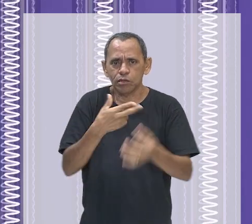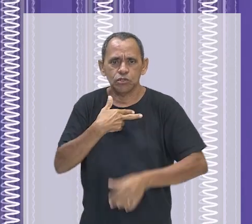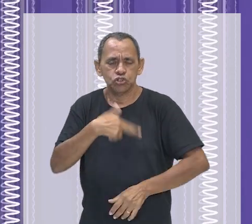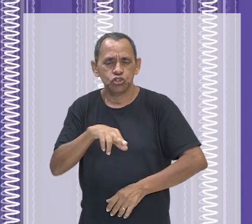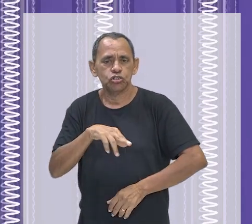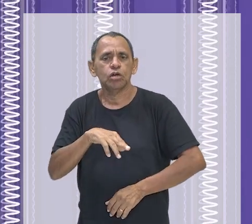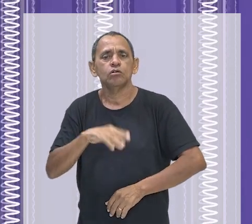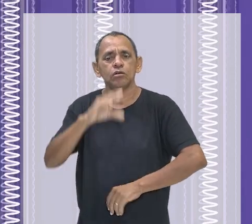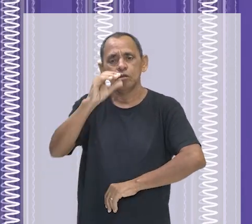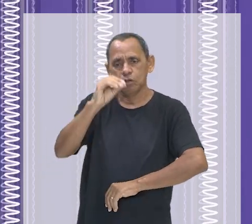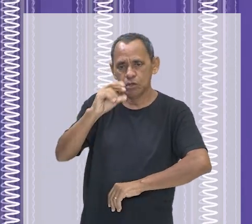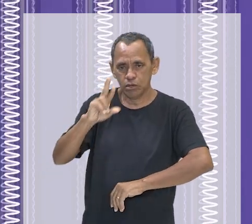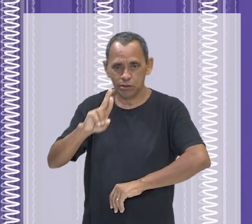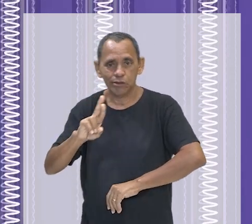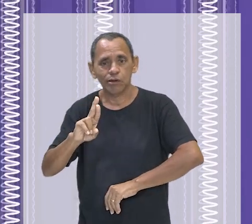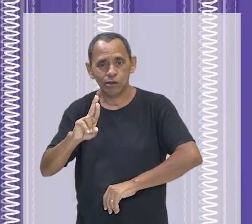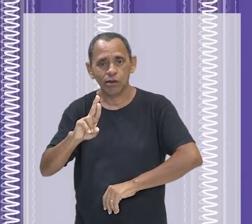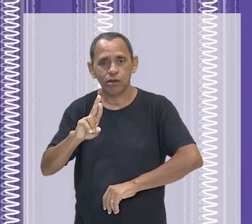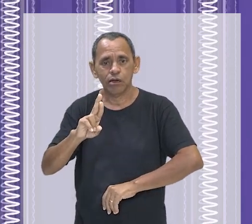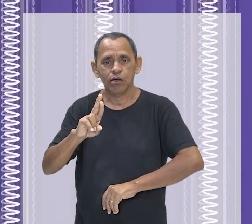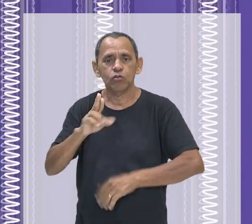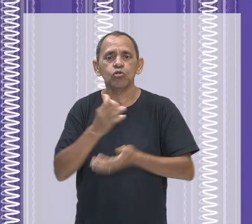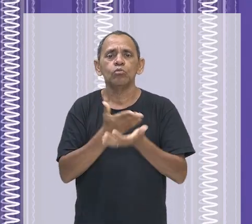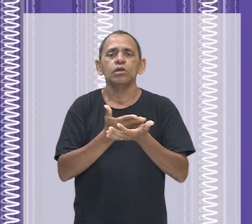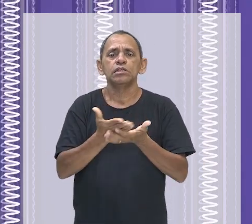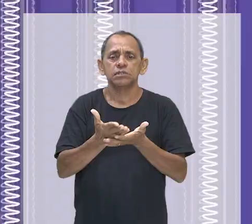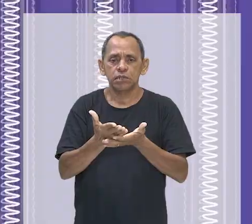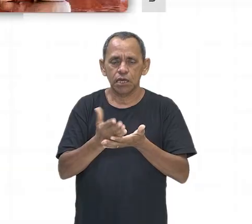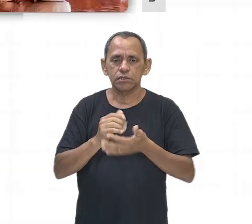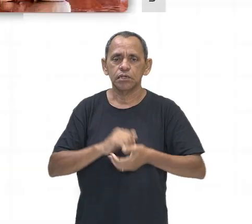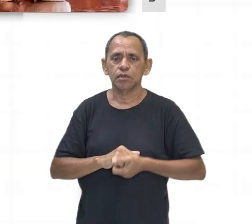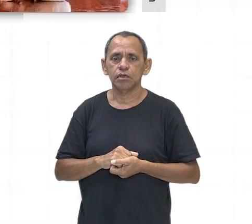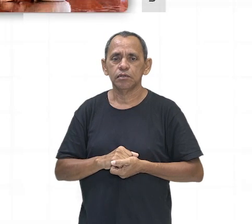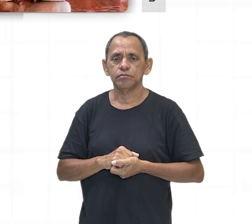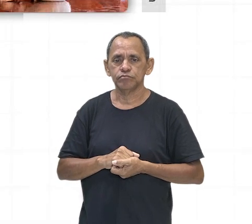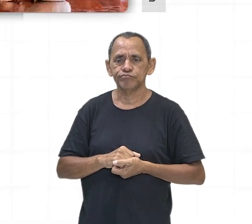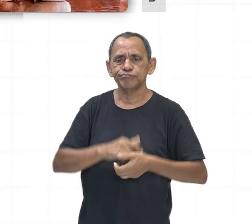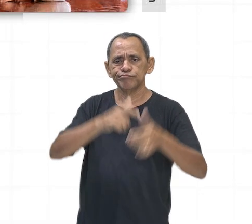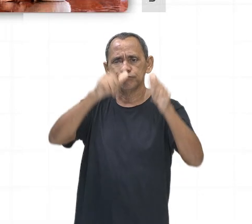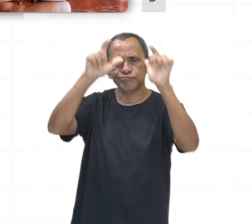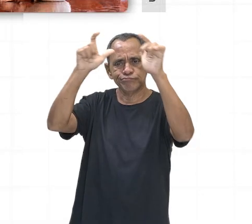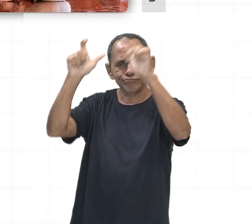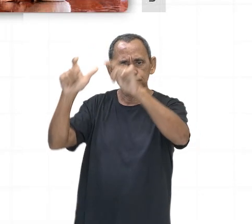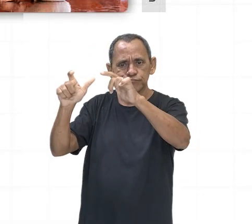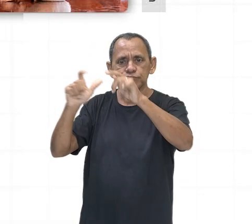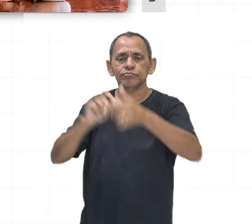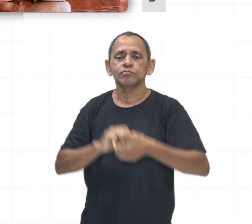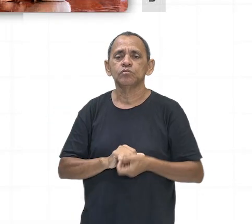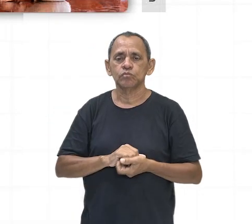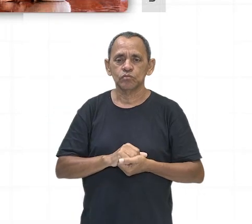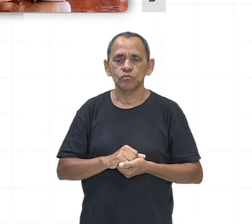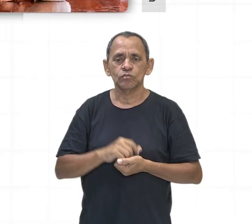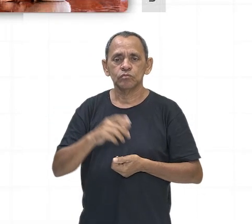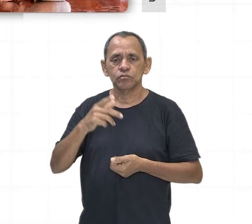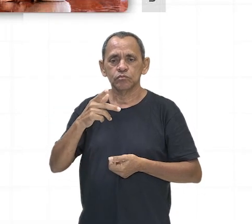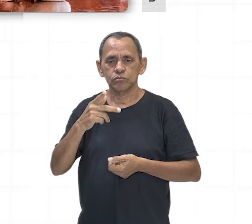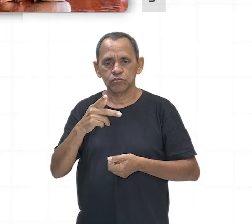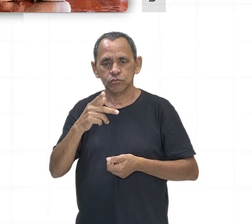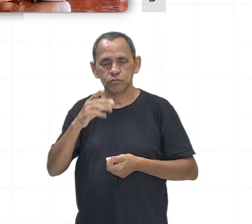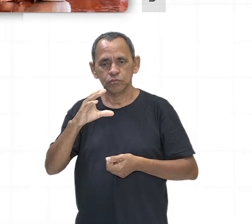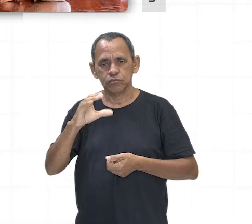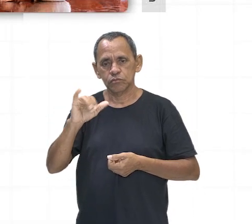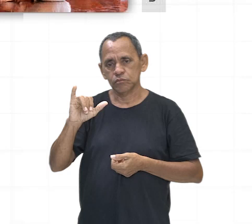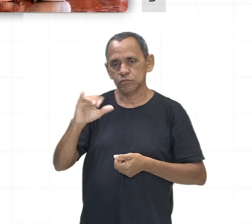oriental, ele é uma religião oriental que foi iniciada pelo príncipe Siddhartha Gautama, que ficou conhecido como Buda, né,